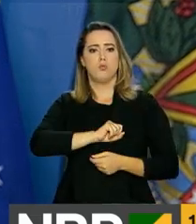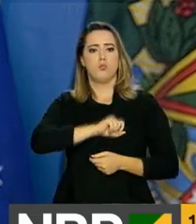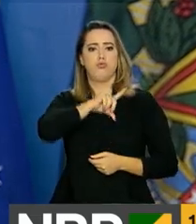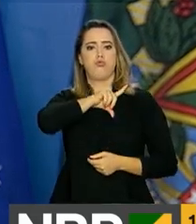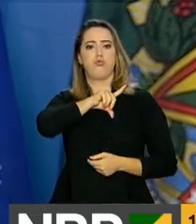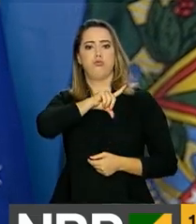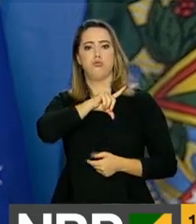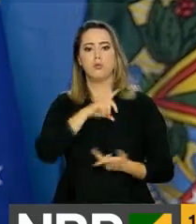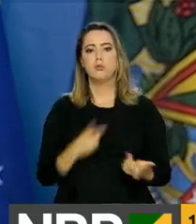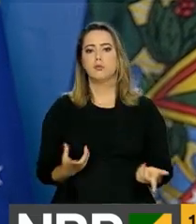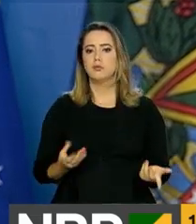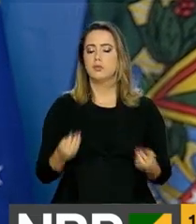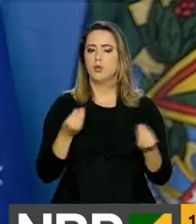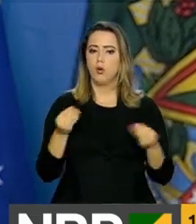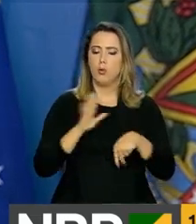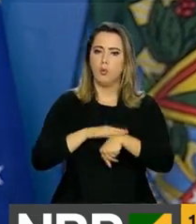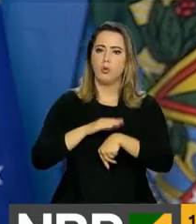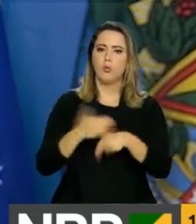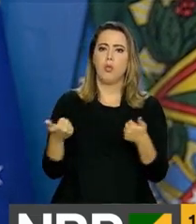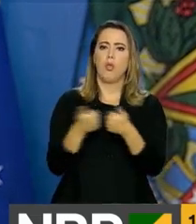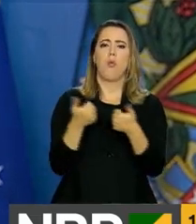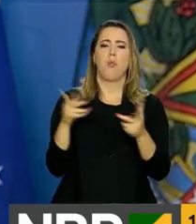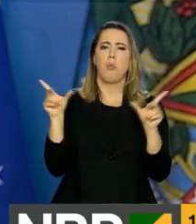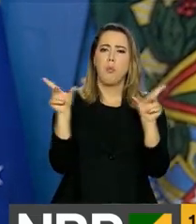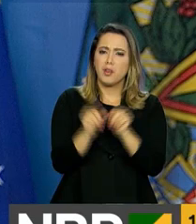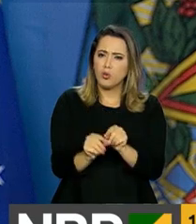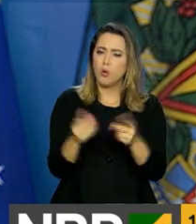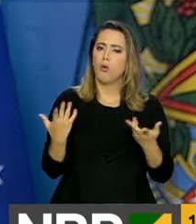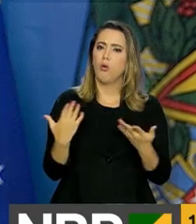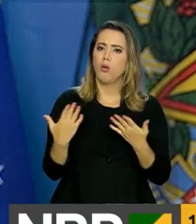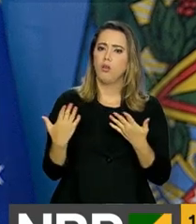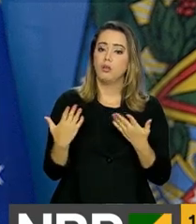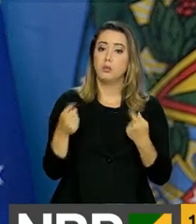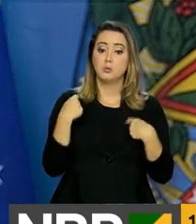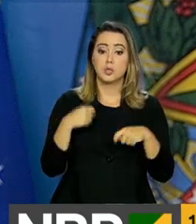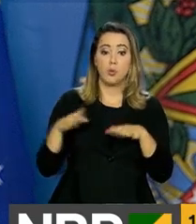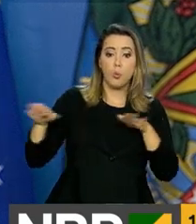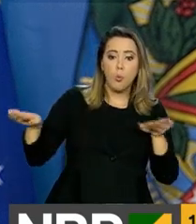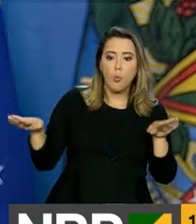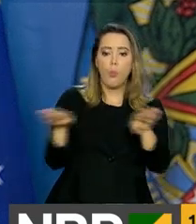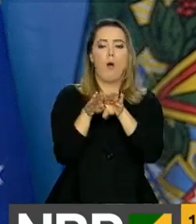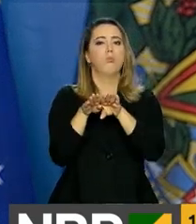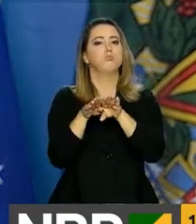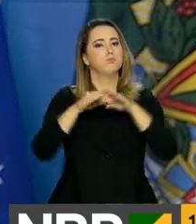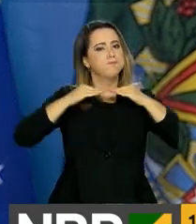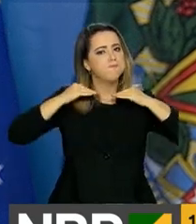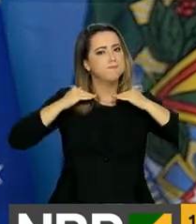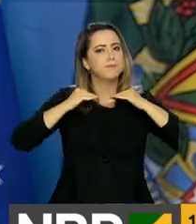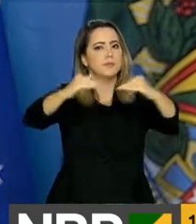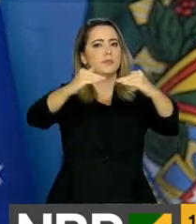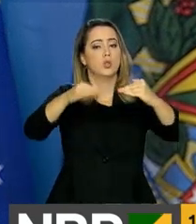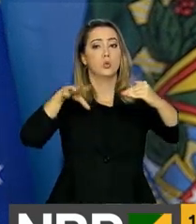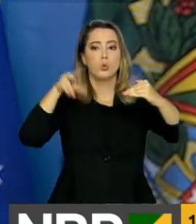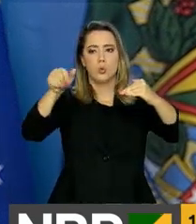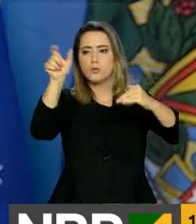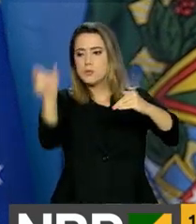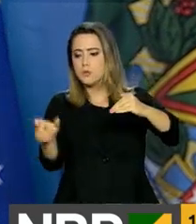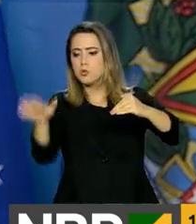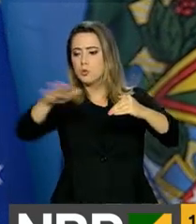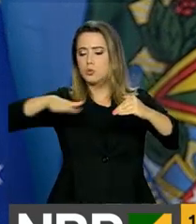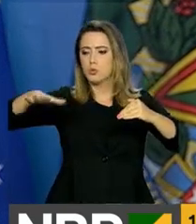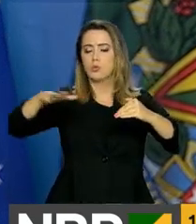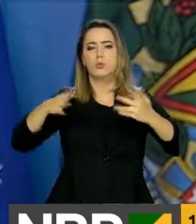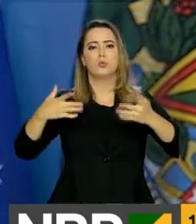muito menor então nós estamos cortando privilégio ao santo coragem de fazer isso e ora aqui então é